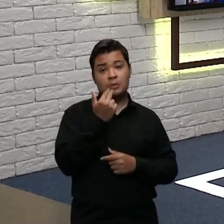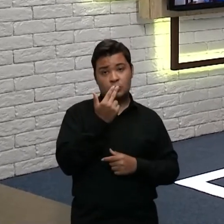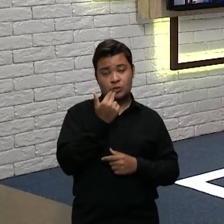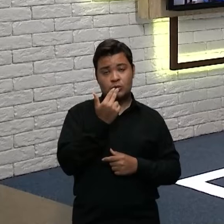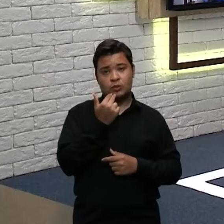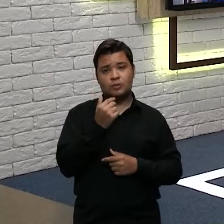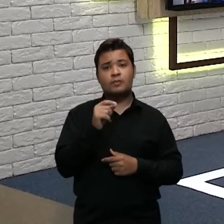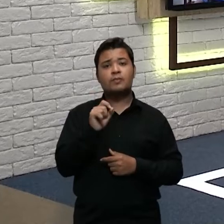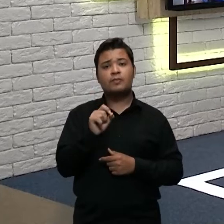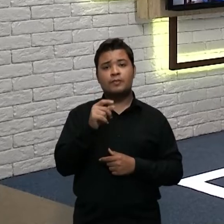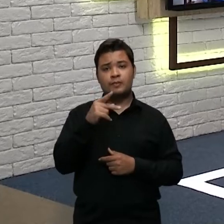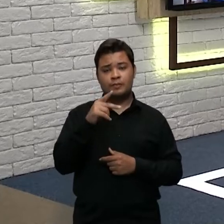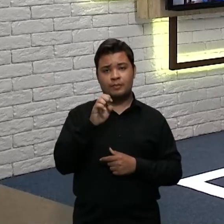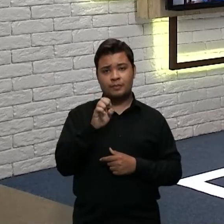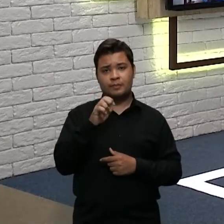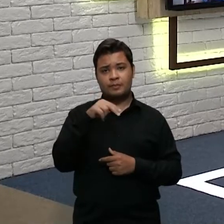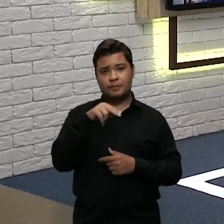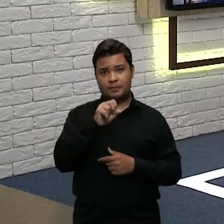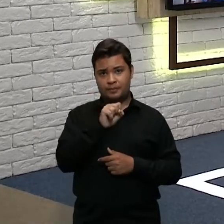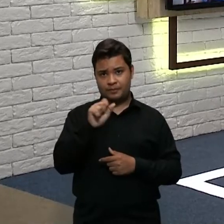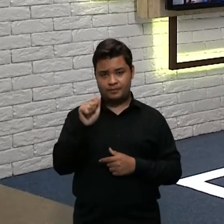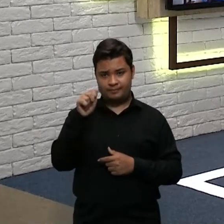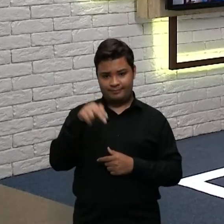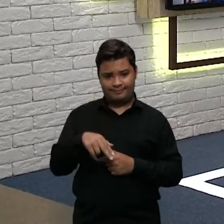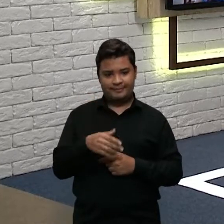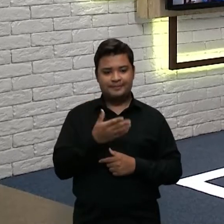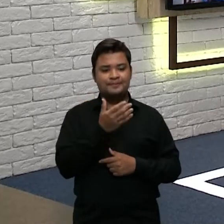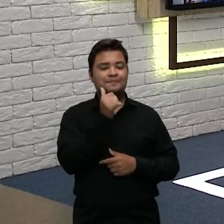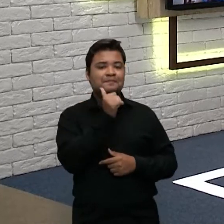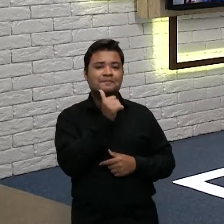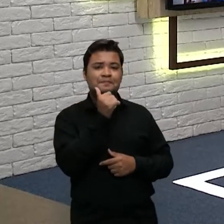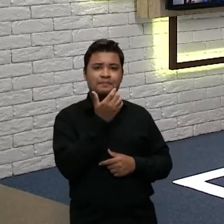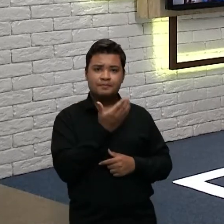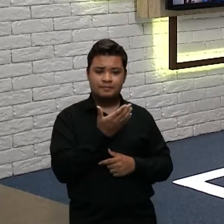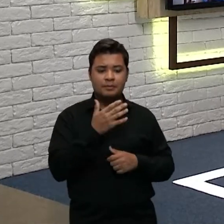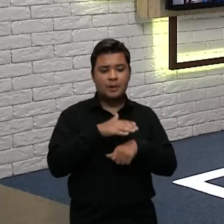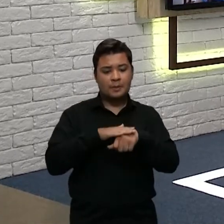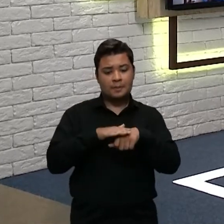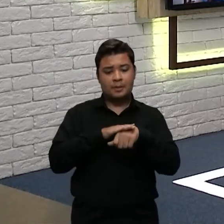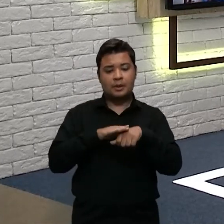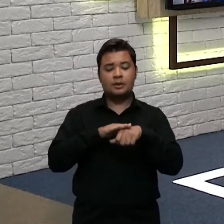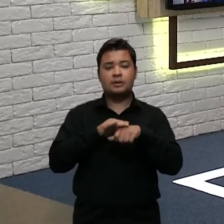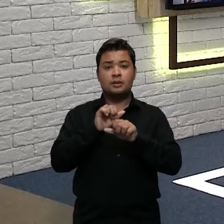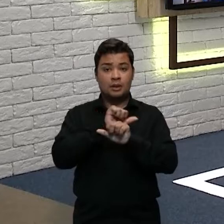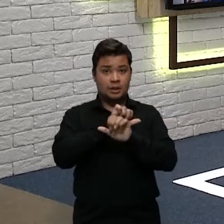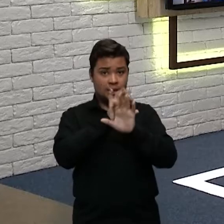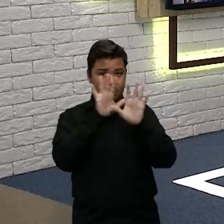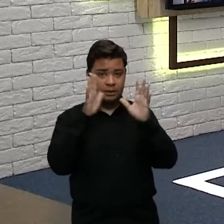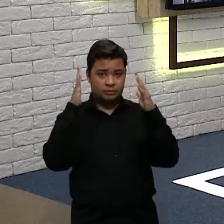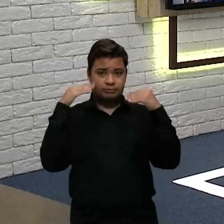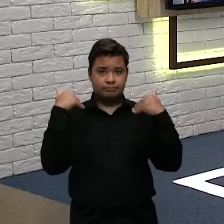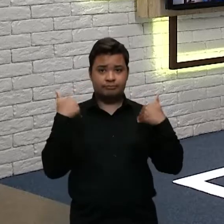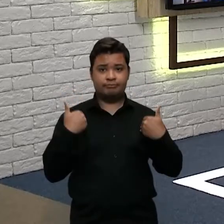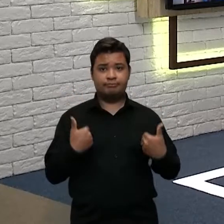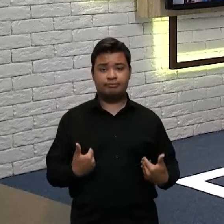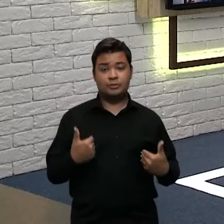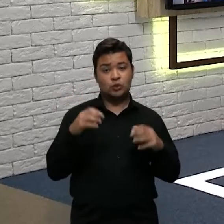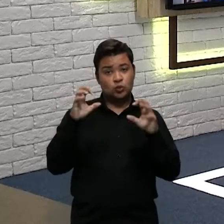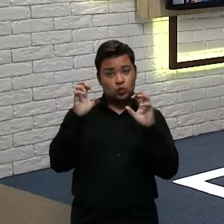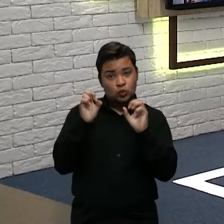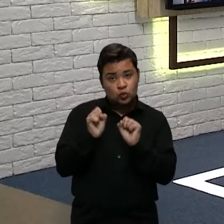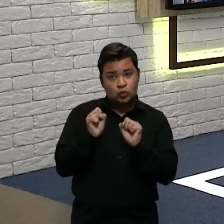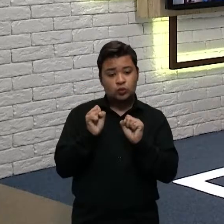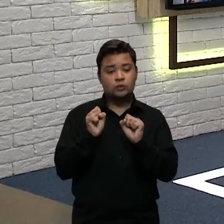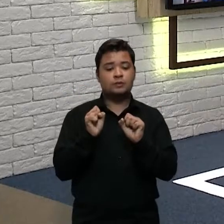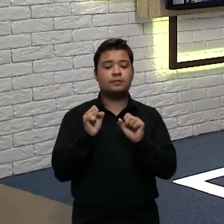Nutricional, a PENSAN. Jéssica se identifica como uma mulher de pele clara, tem cabelos longos e escuros e